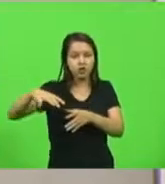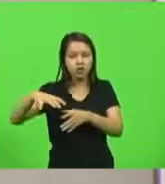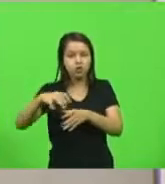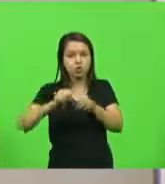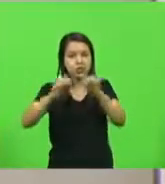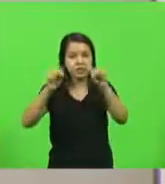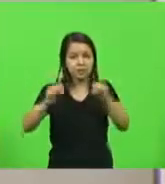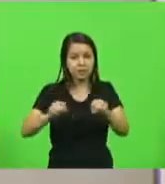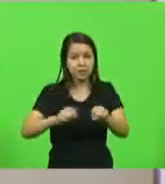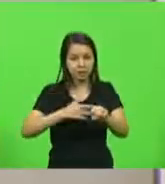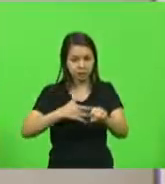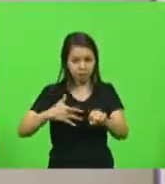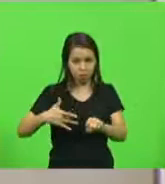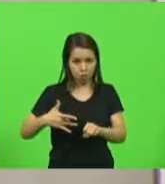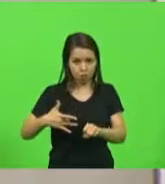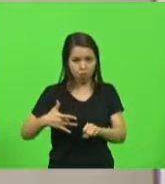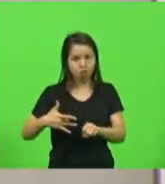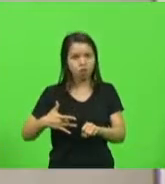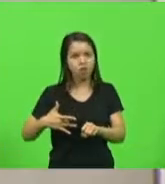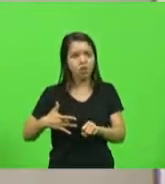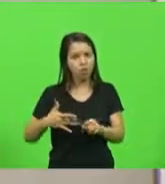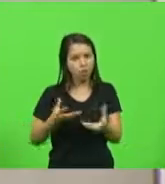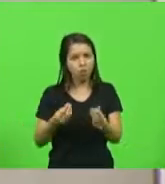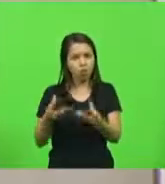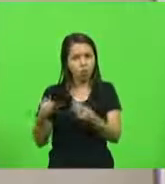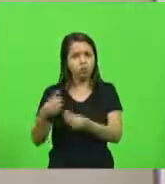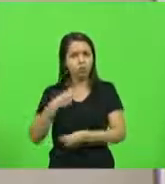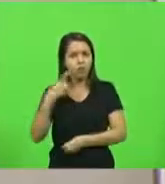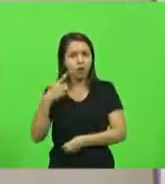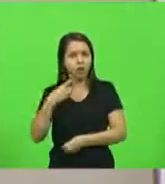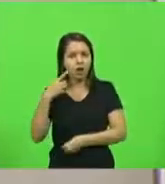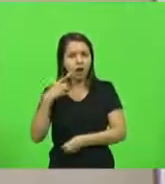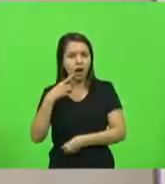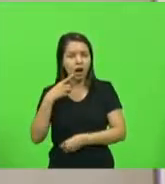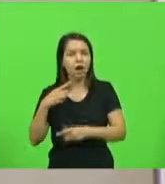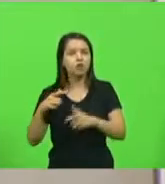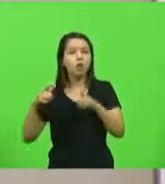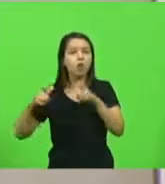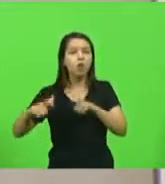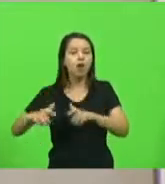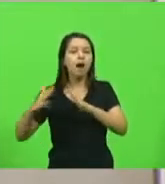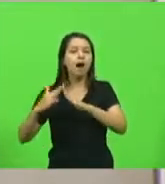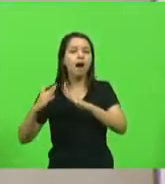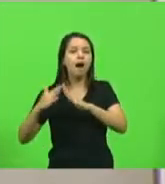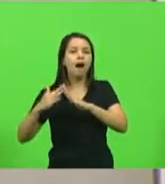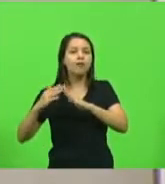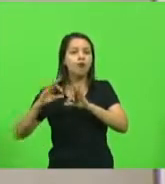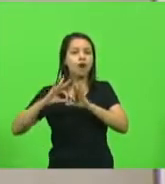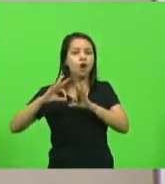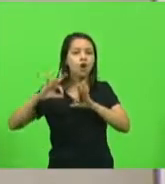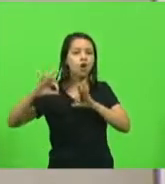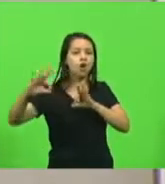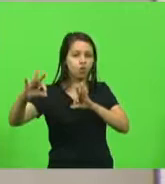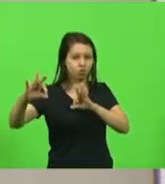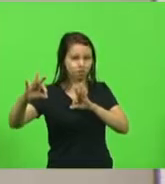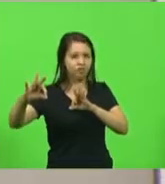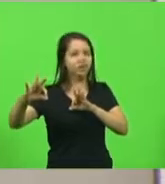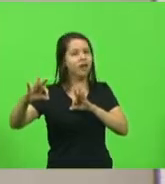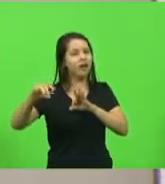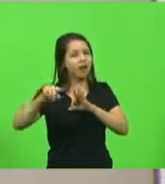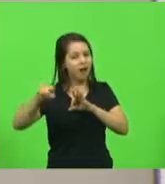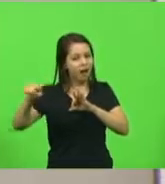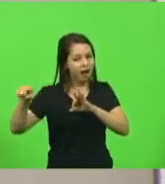A maioria dos deputados reside em locais distantes aqui do litoral catarinense, e lá no dia a dia a gente sente